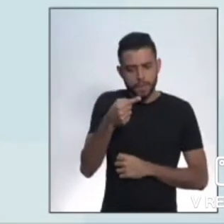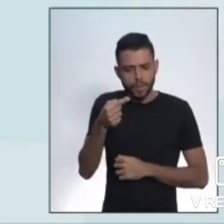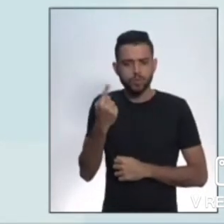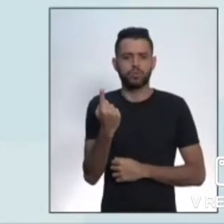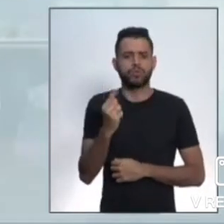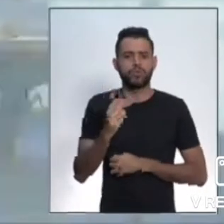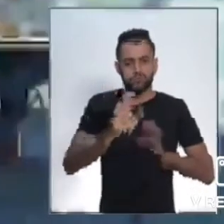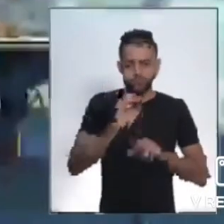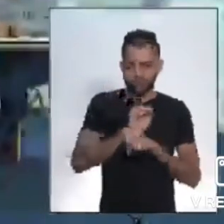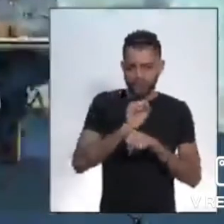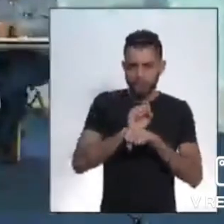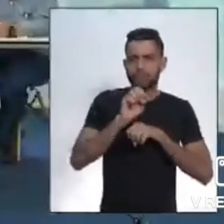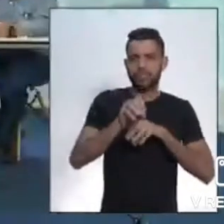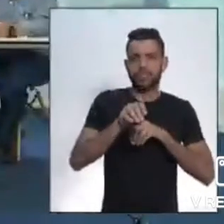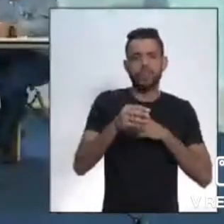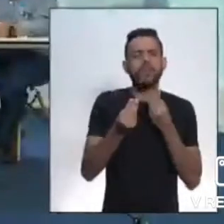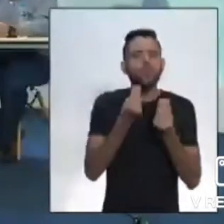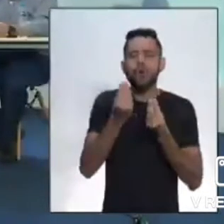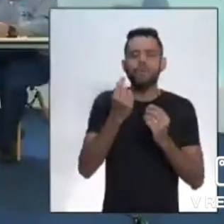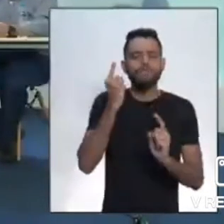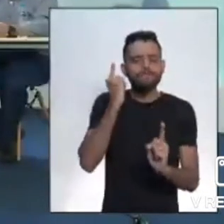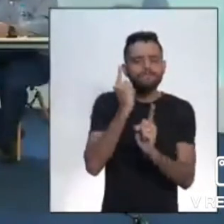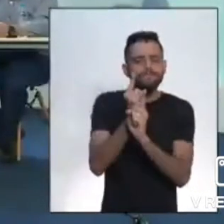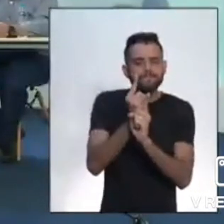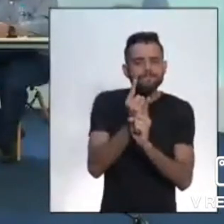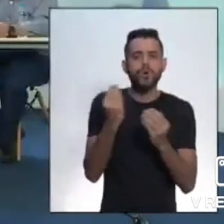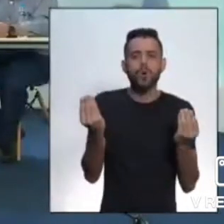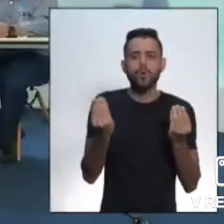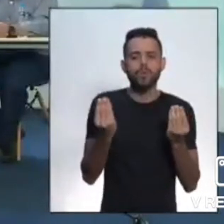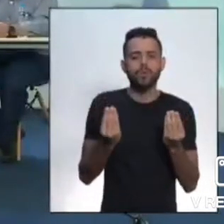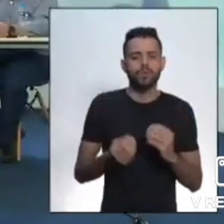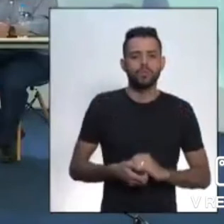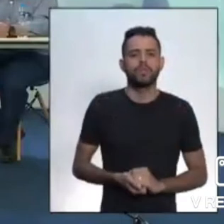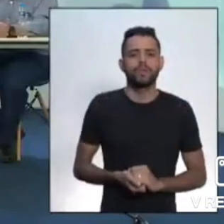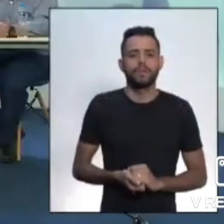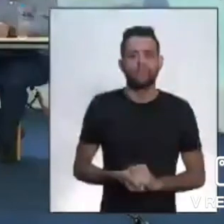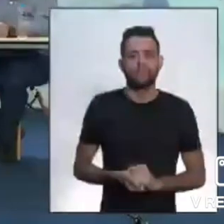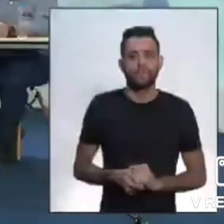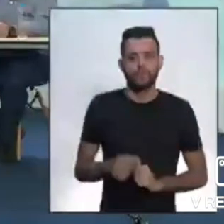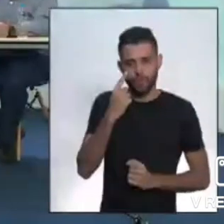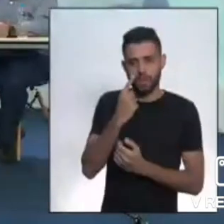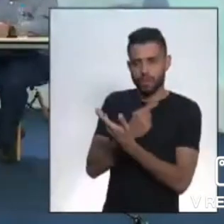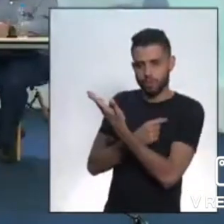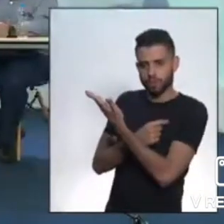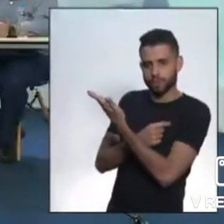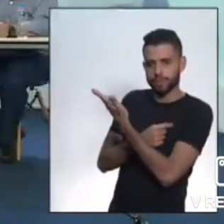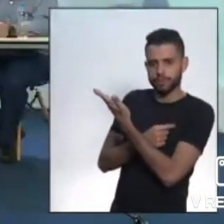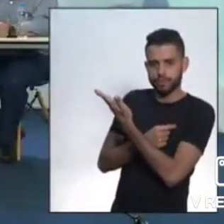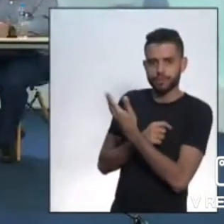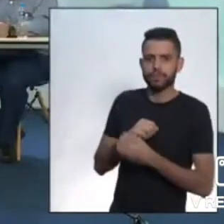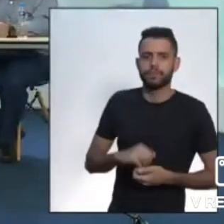vocês para a gente tentar localizar aqui. Então eu tenho o seguinte. Eu tenho 1,